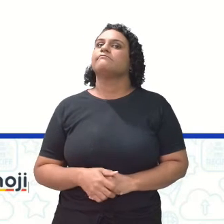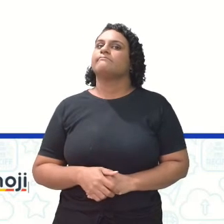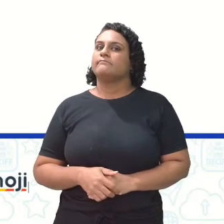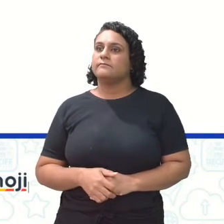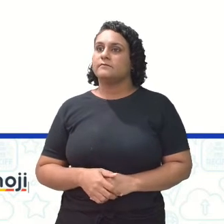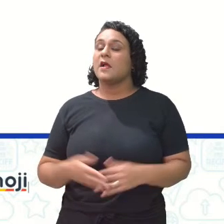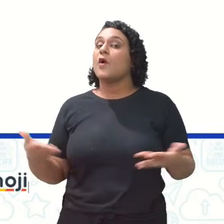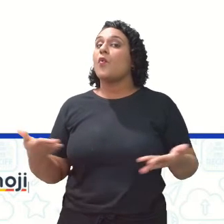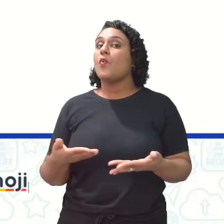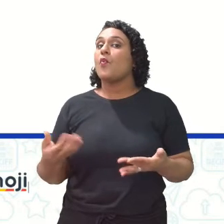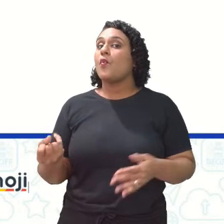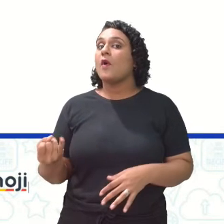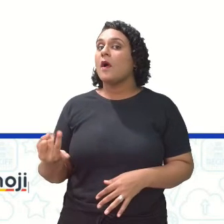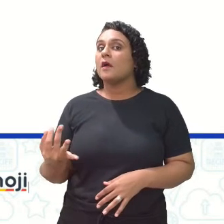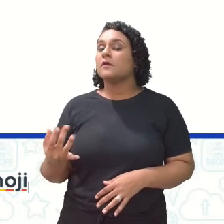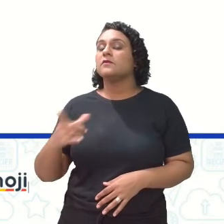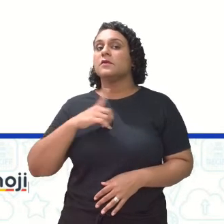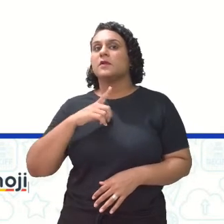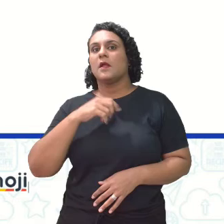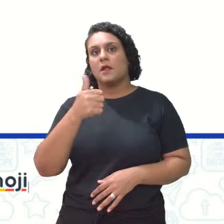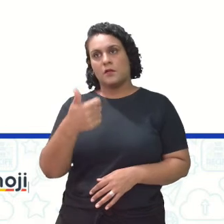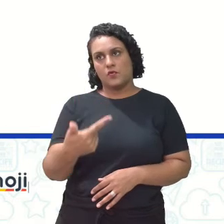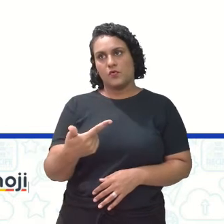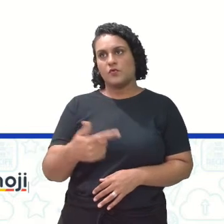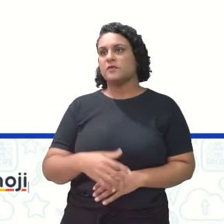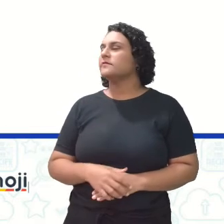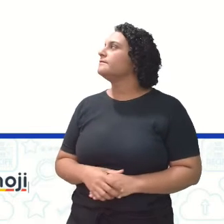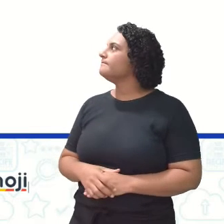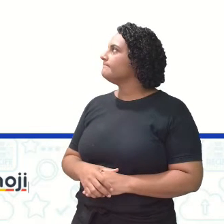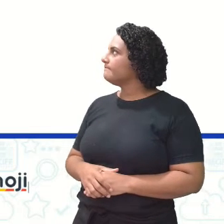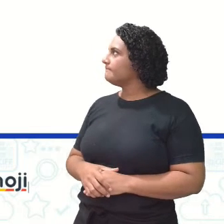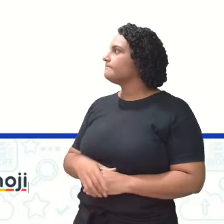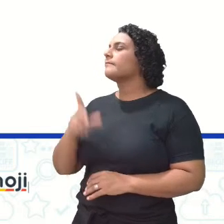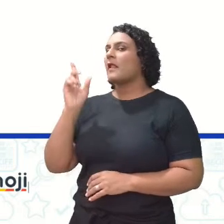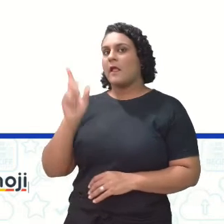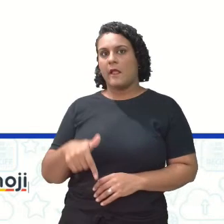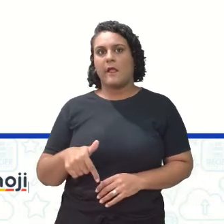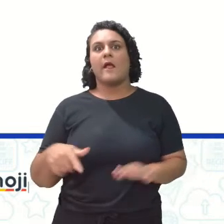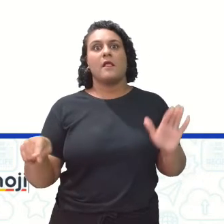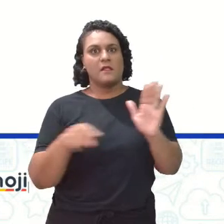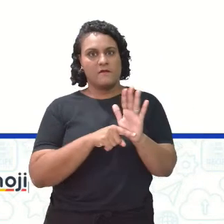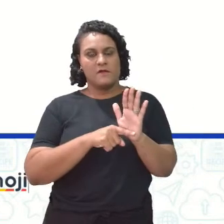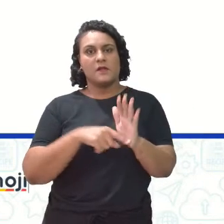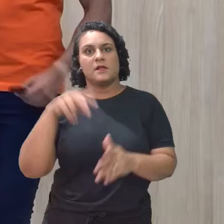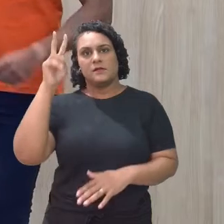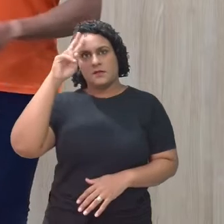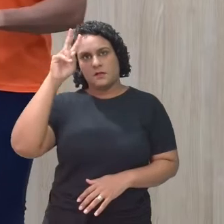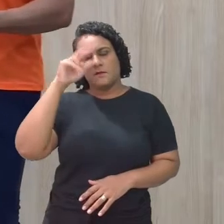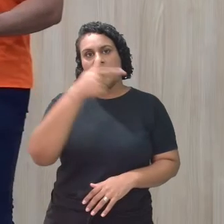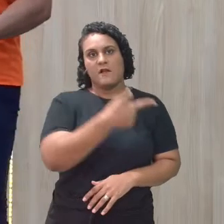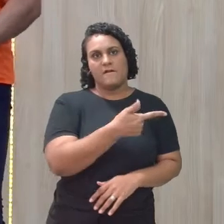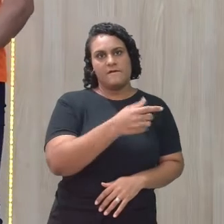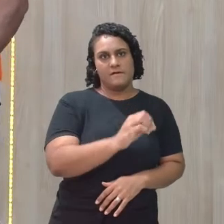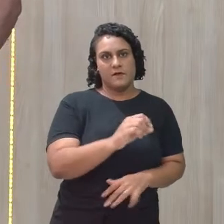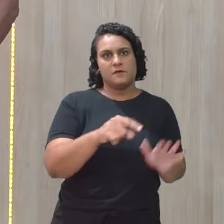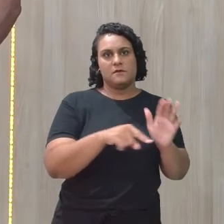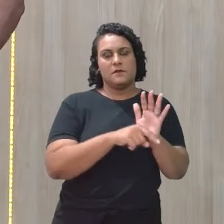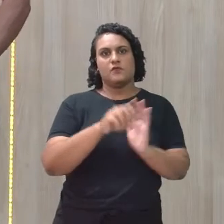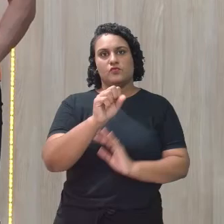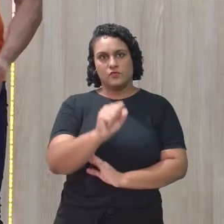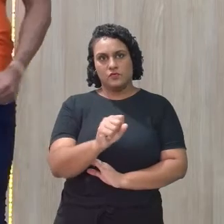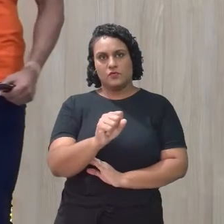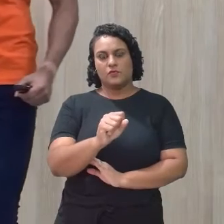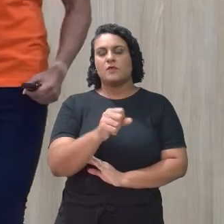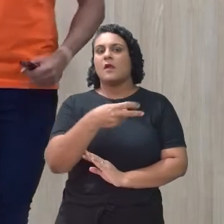quantos agora? Sobraram 12, que é justamente o quê? A diferença que eu falei para vocês, de